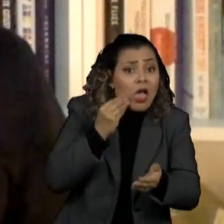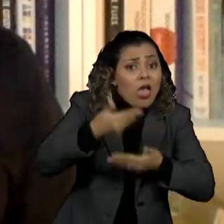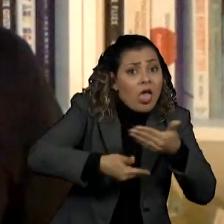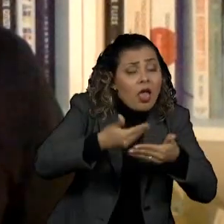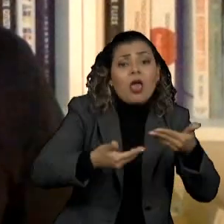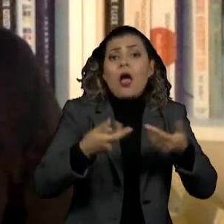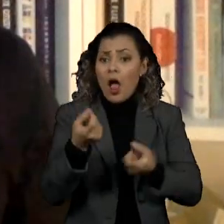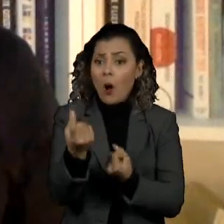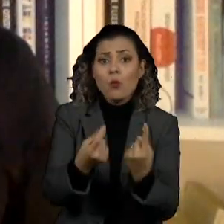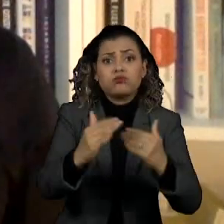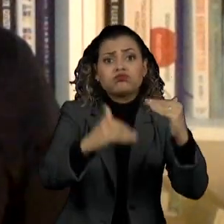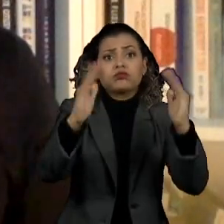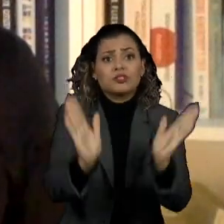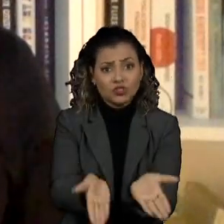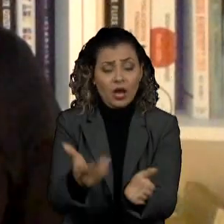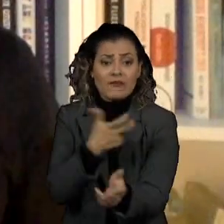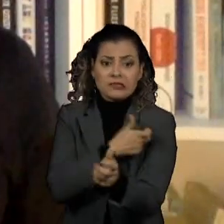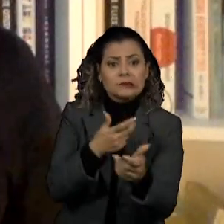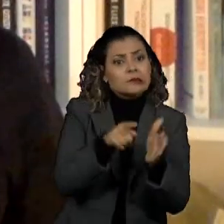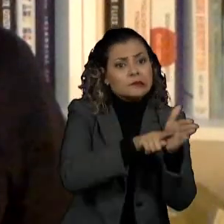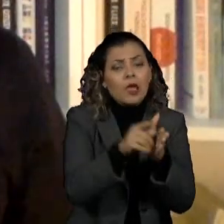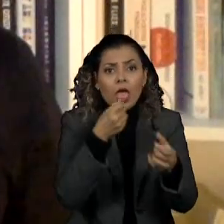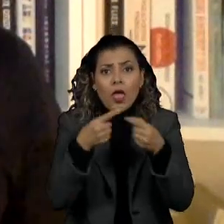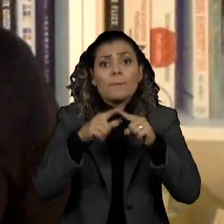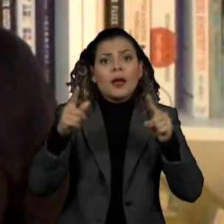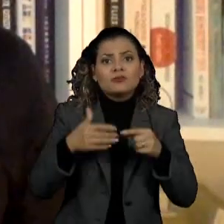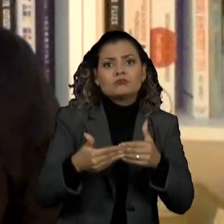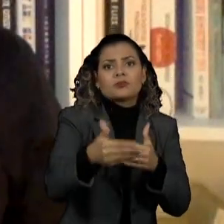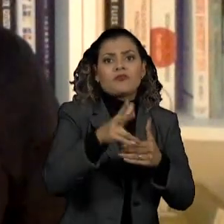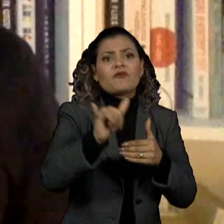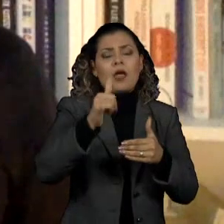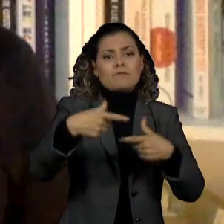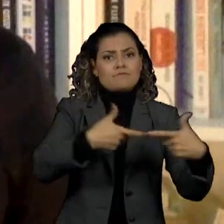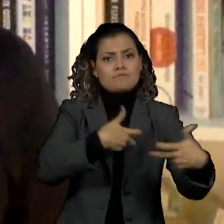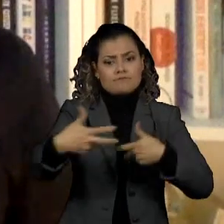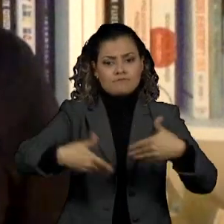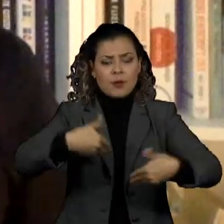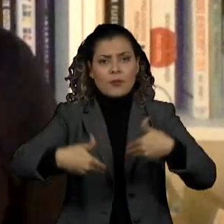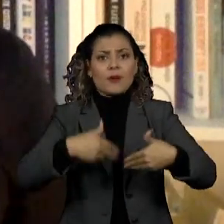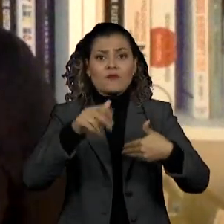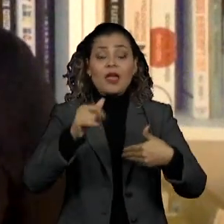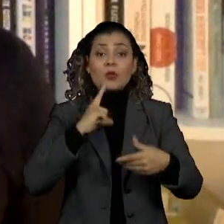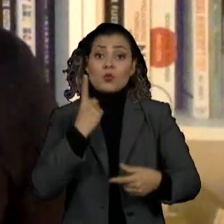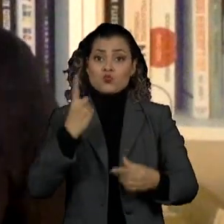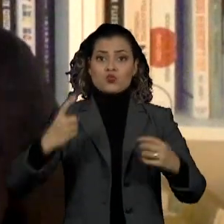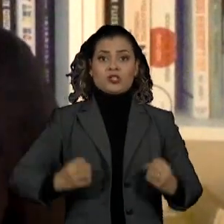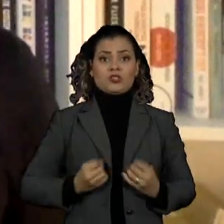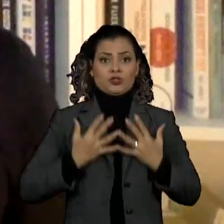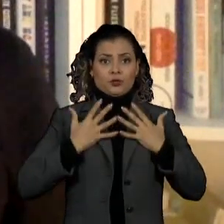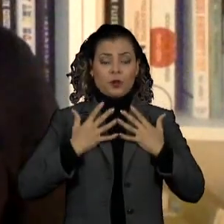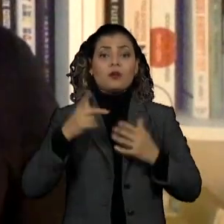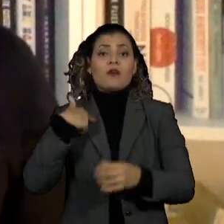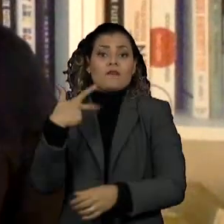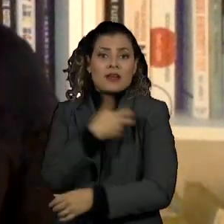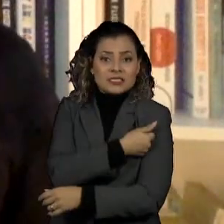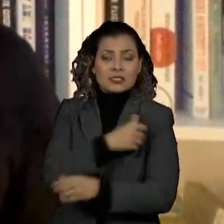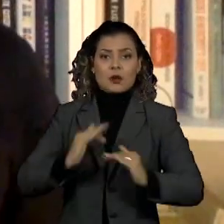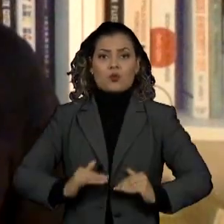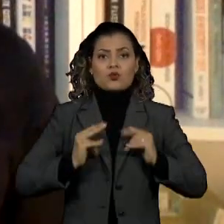mas há várias que estão vindo. Um deles é um antibiótico, não são vaccines, mas são humanos-vindo-vindo-vindo-vindo-vindo